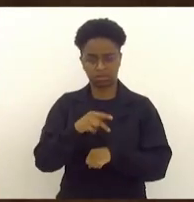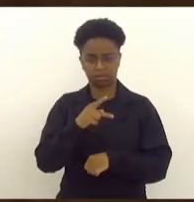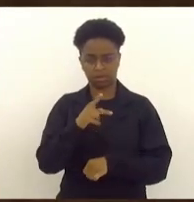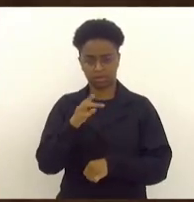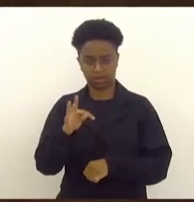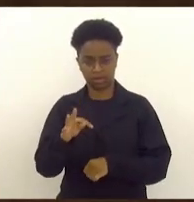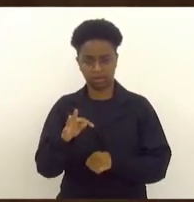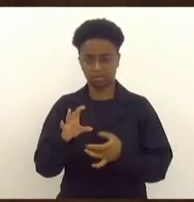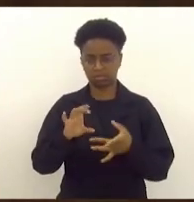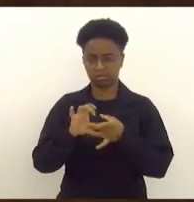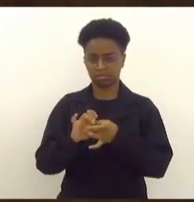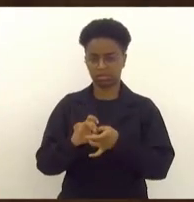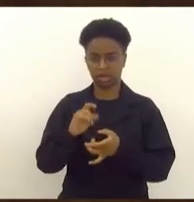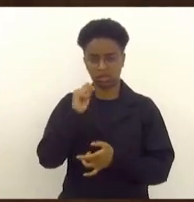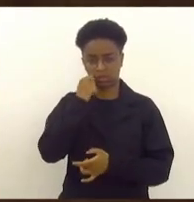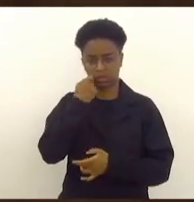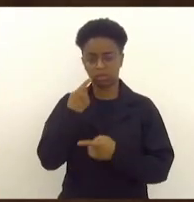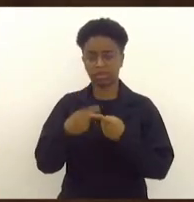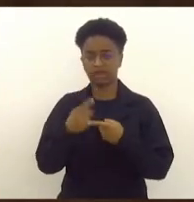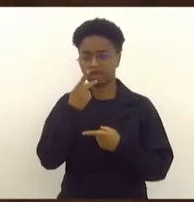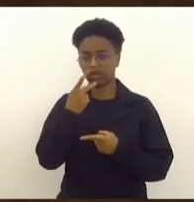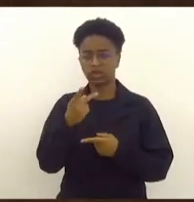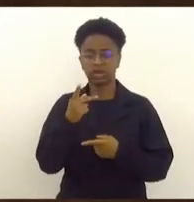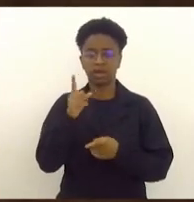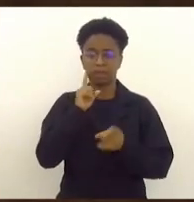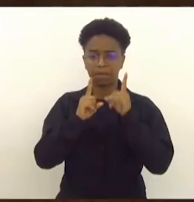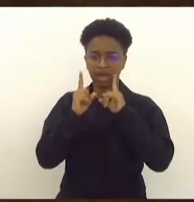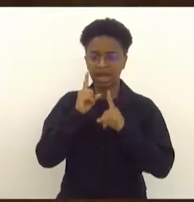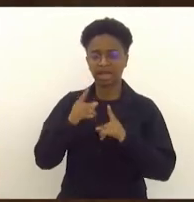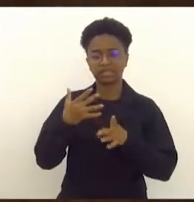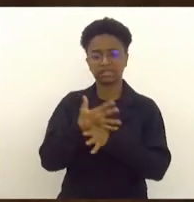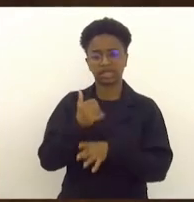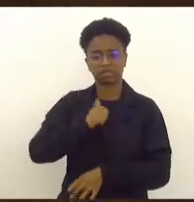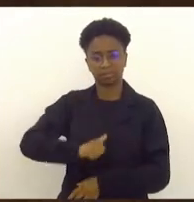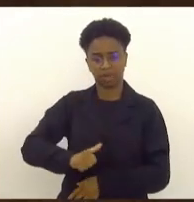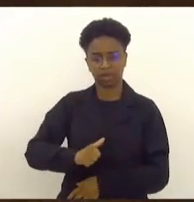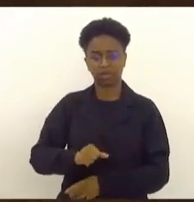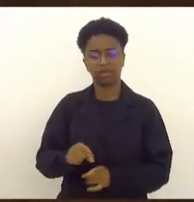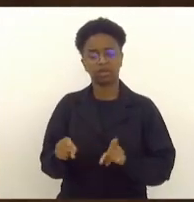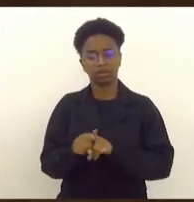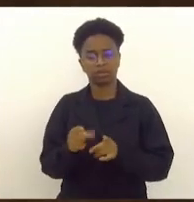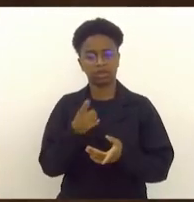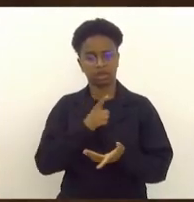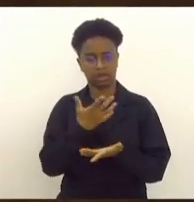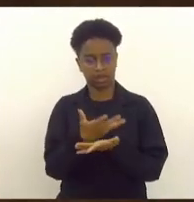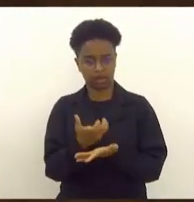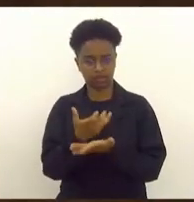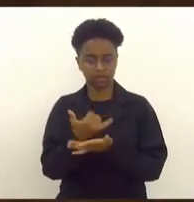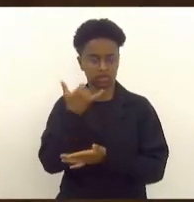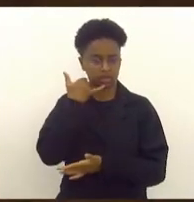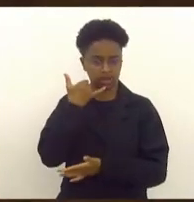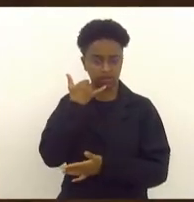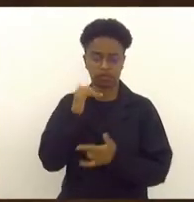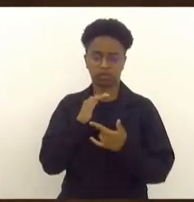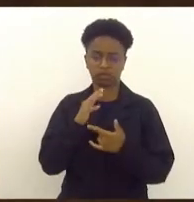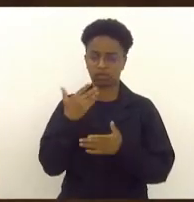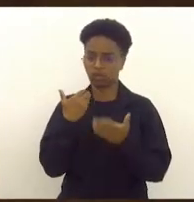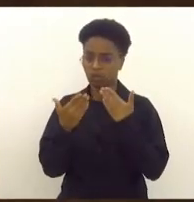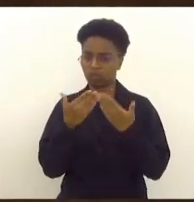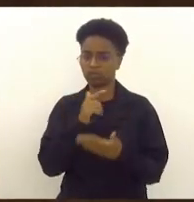ora Eduardo pai que chamou maricate cidade de merda foi pega em gravação escuta telefônica falando com o